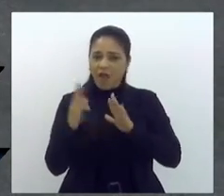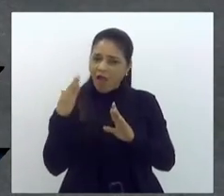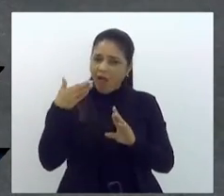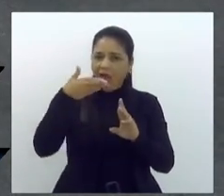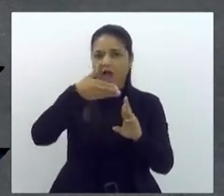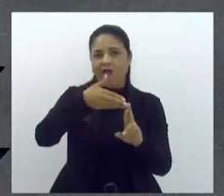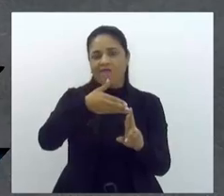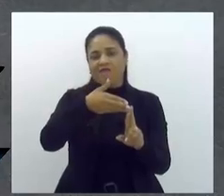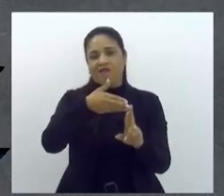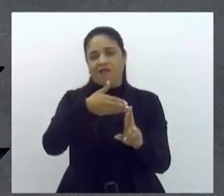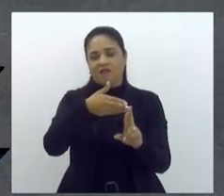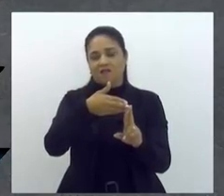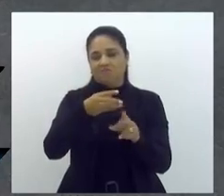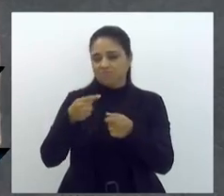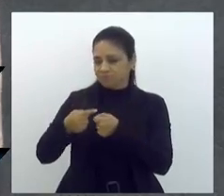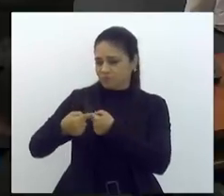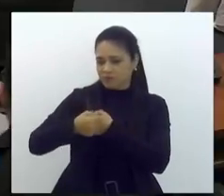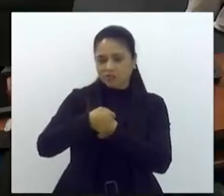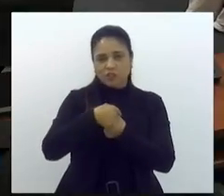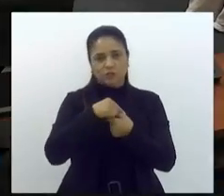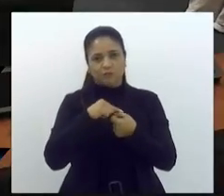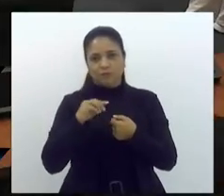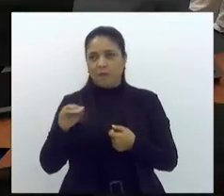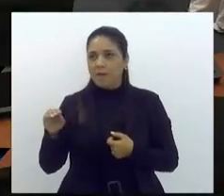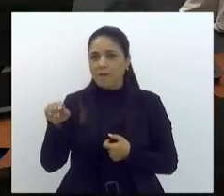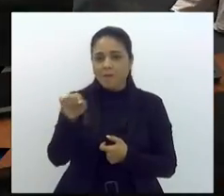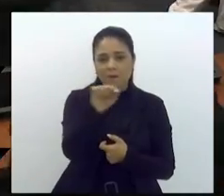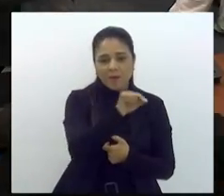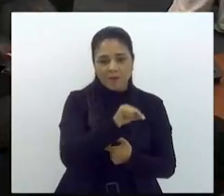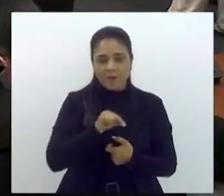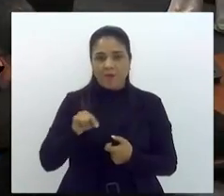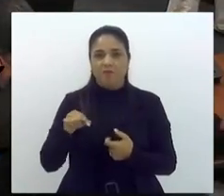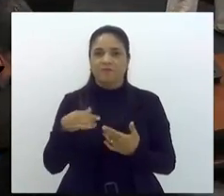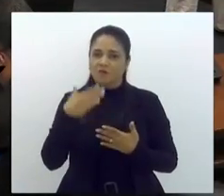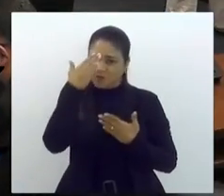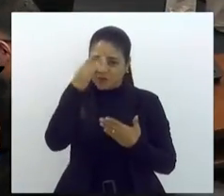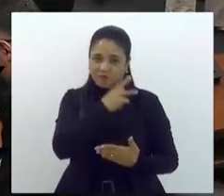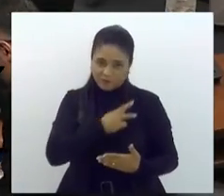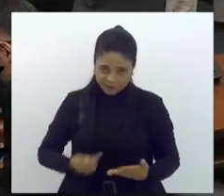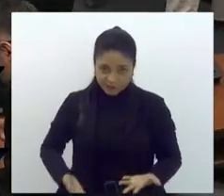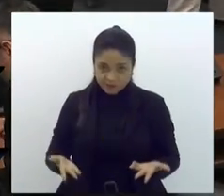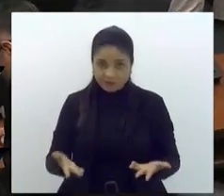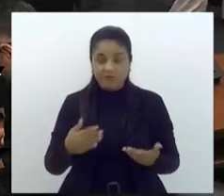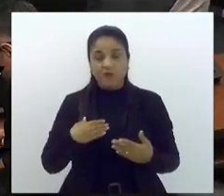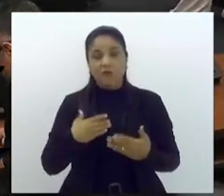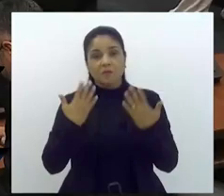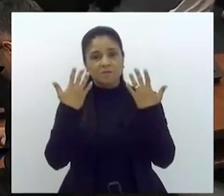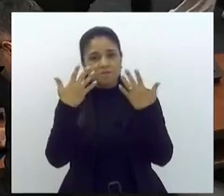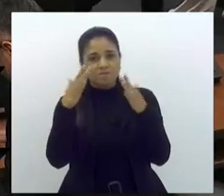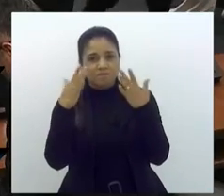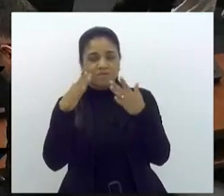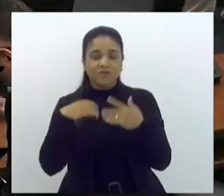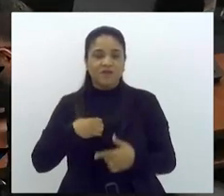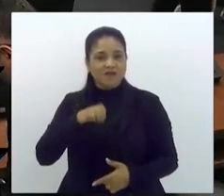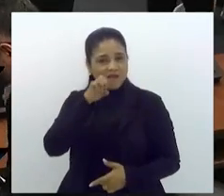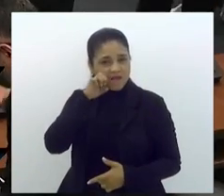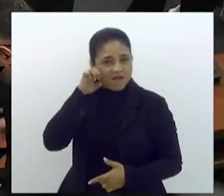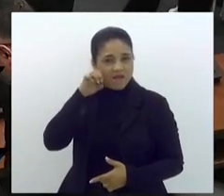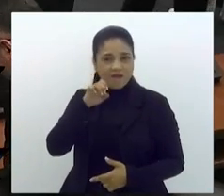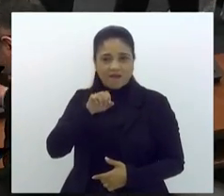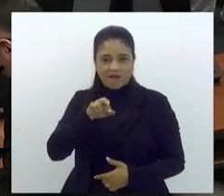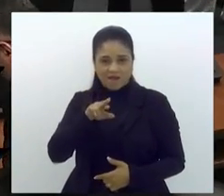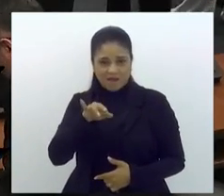referência para os locais em volta obrigada presidente primeiro saudar a colega L cantar